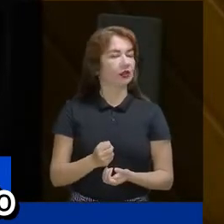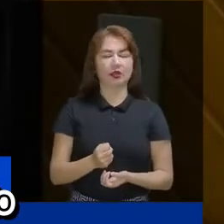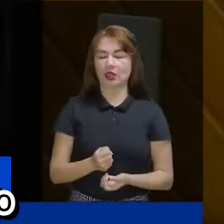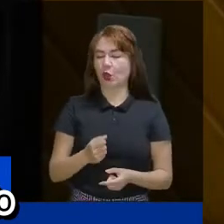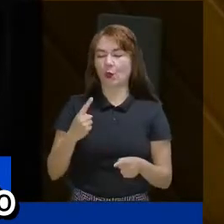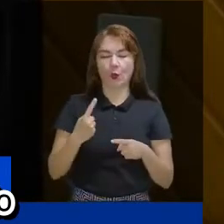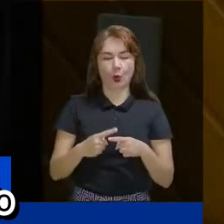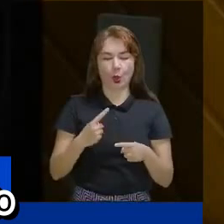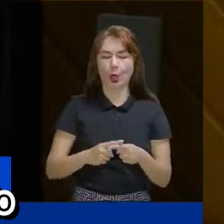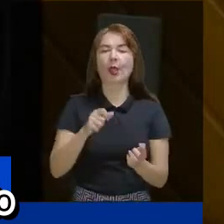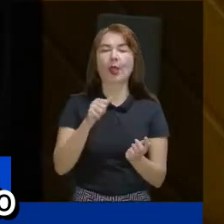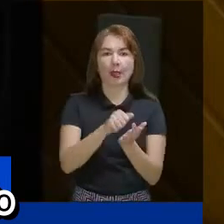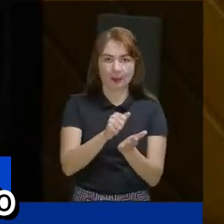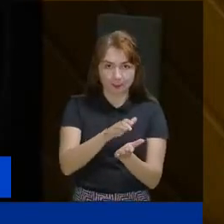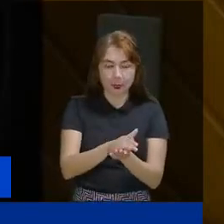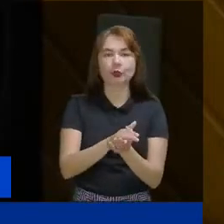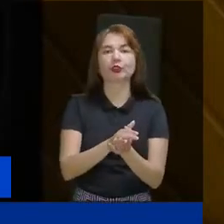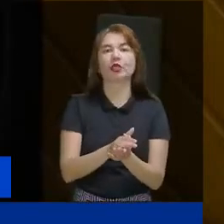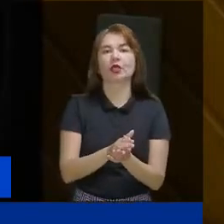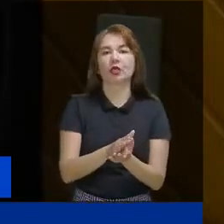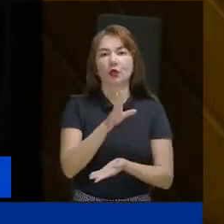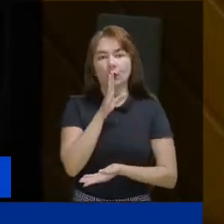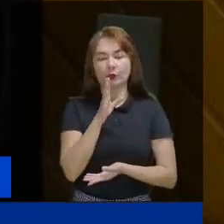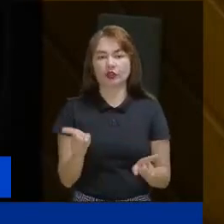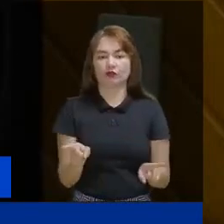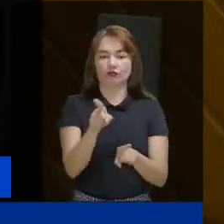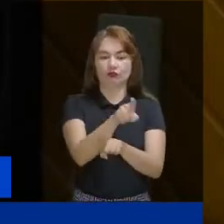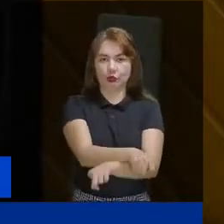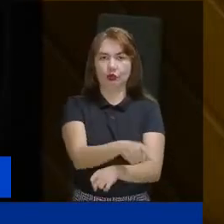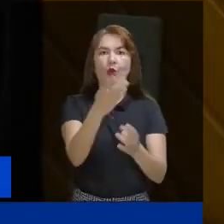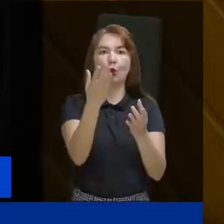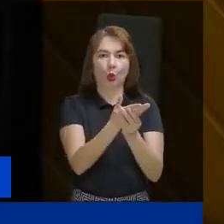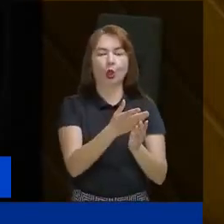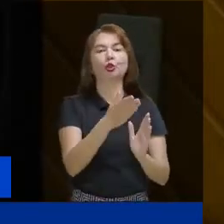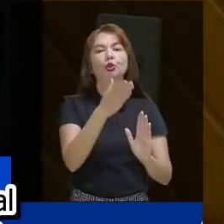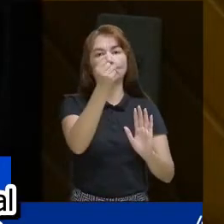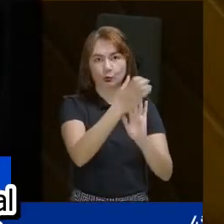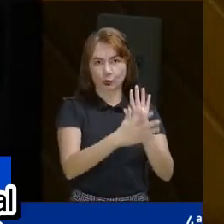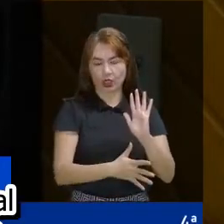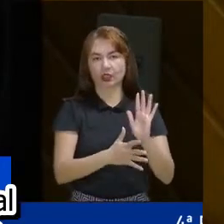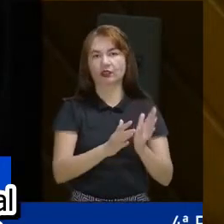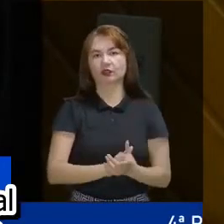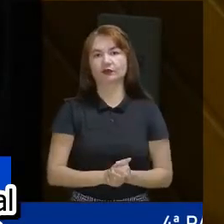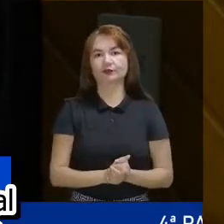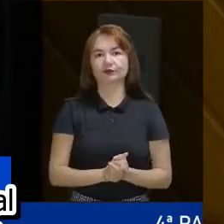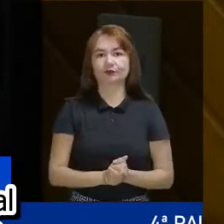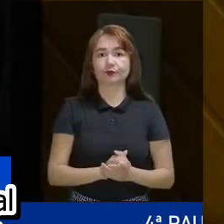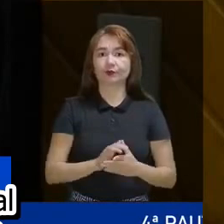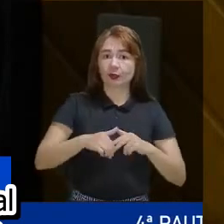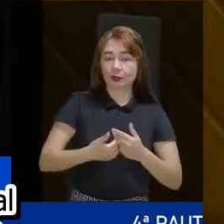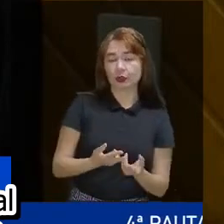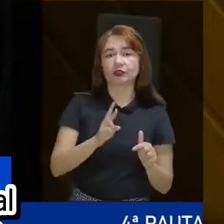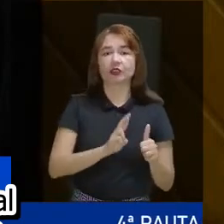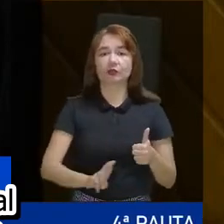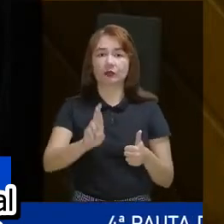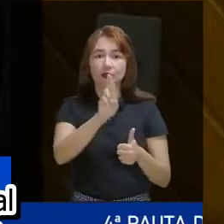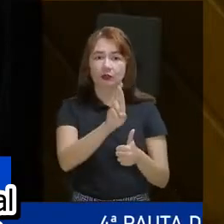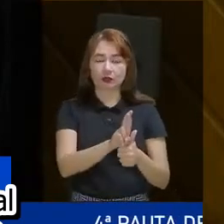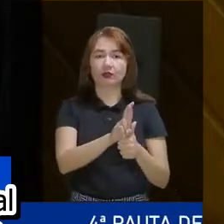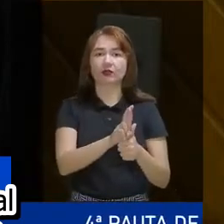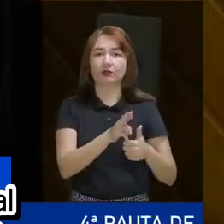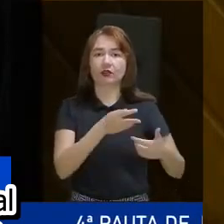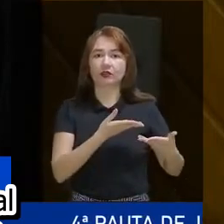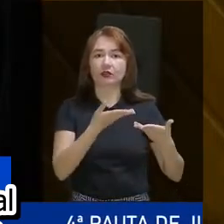de multa diante da ausência de omissão ou contradição no acordo embargado. Para se manifestar, a Procuradoria Regional